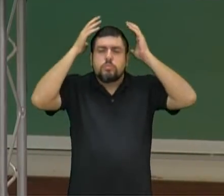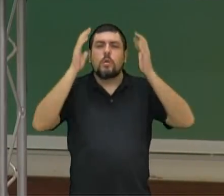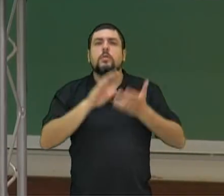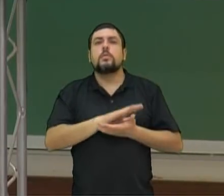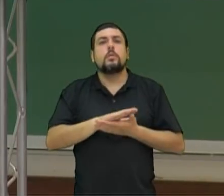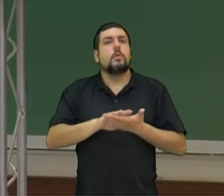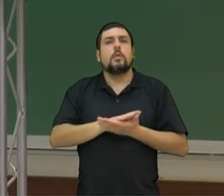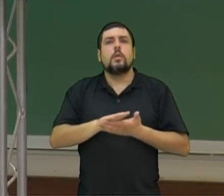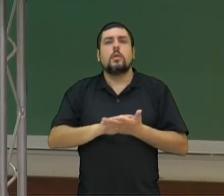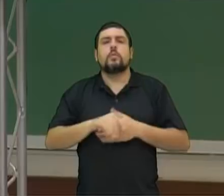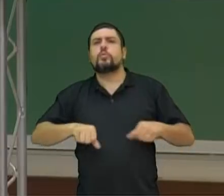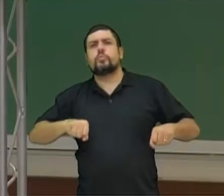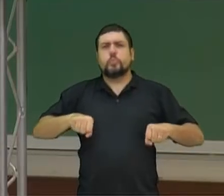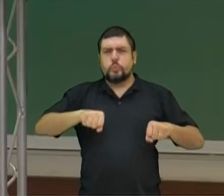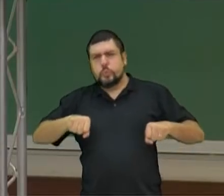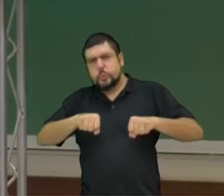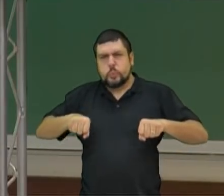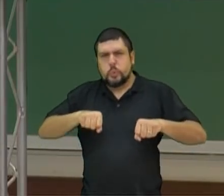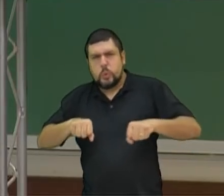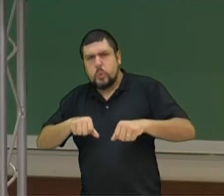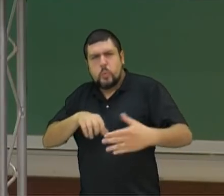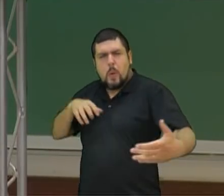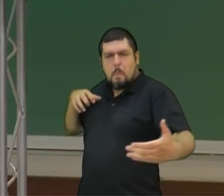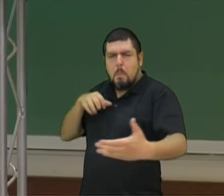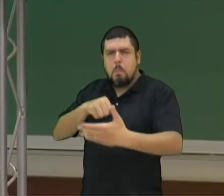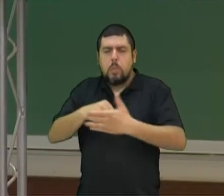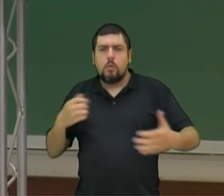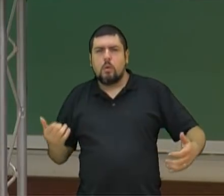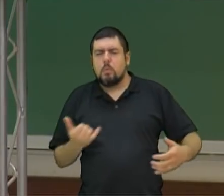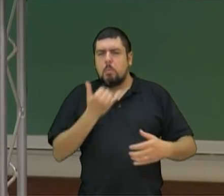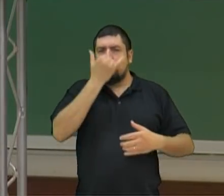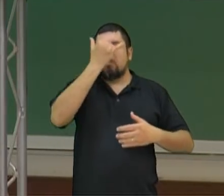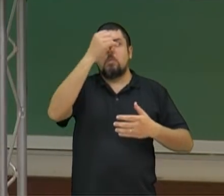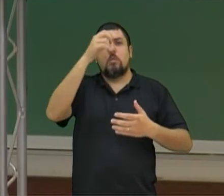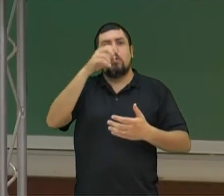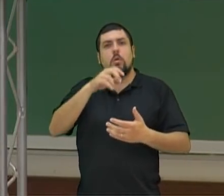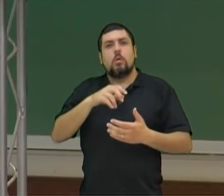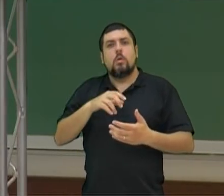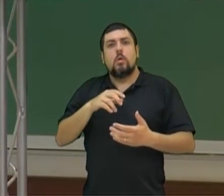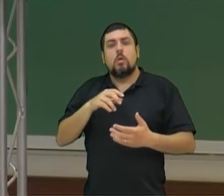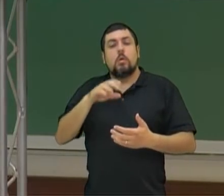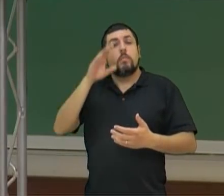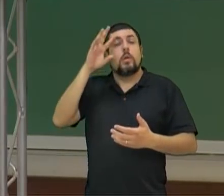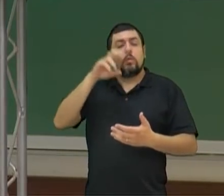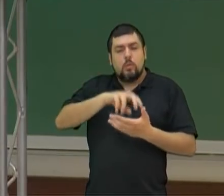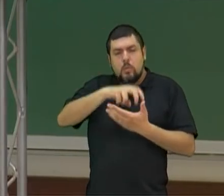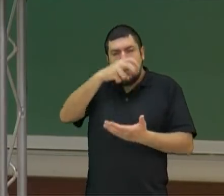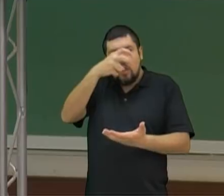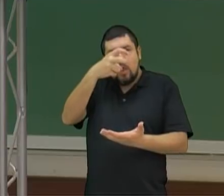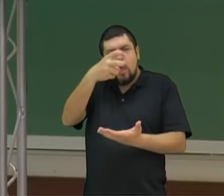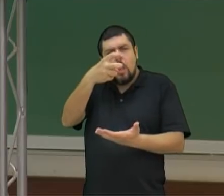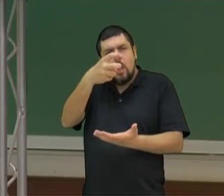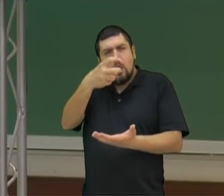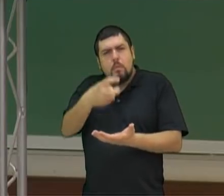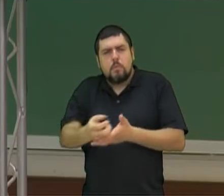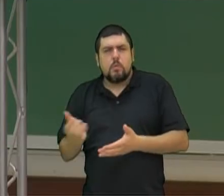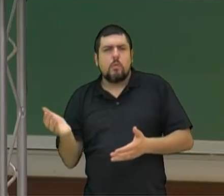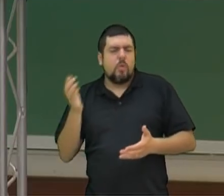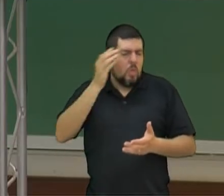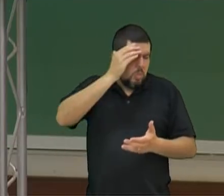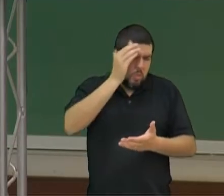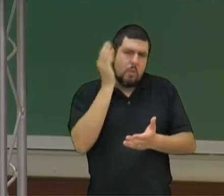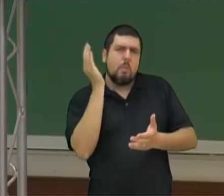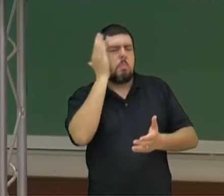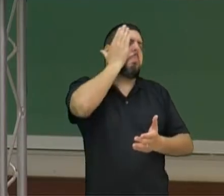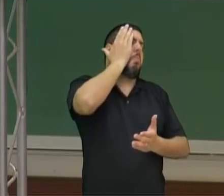num acidente de trânsito que a gente não quer que aconteça? Essa pessoa numa alta velocidade, ela cai, bate a cabeça no chão,